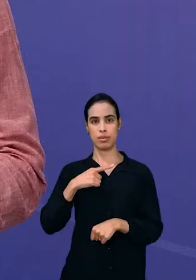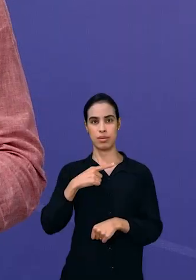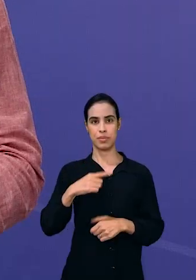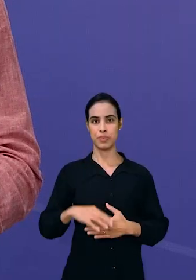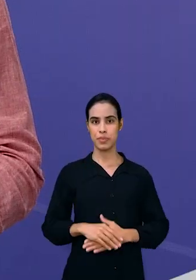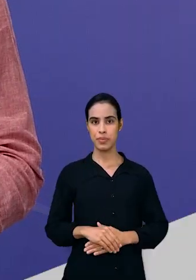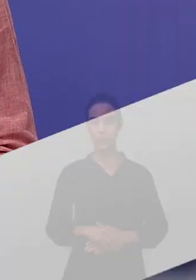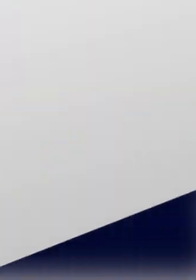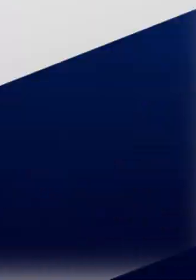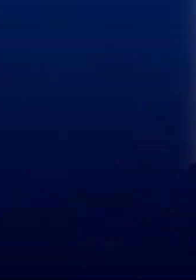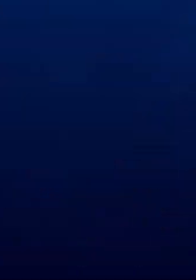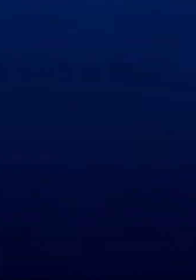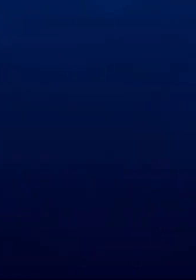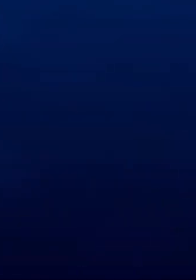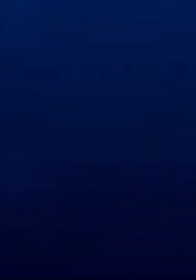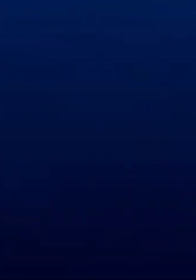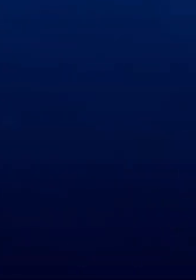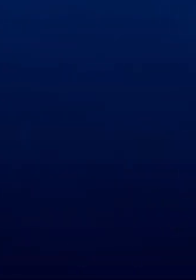de sobreaviso.